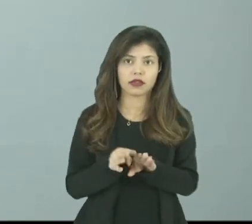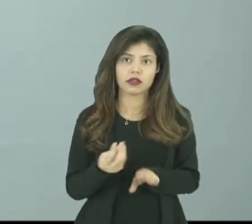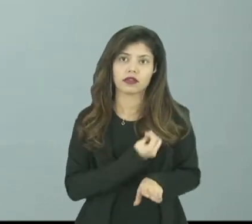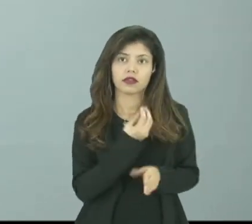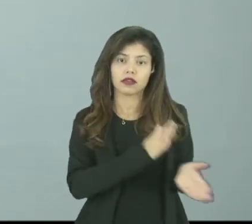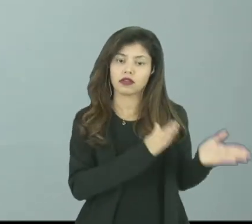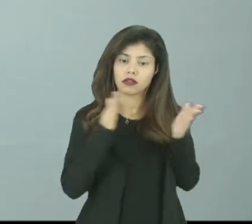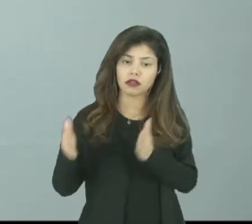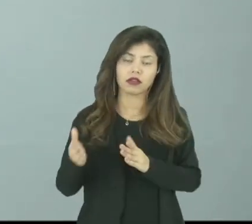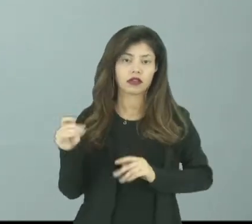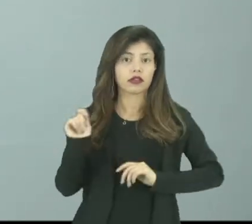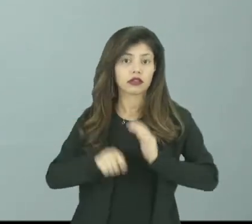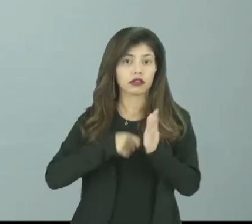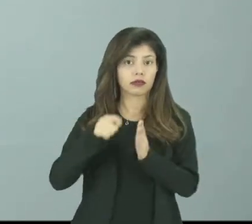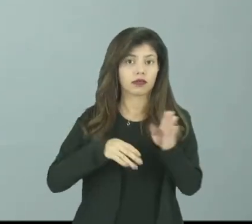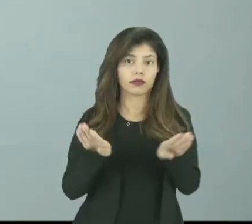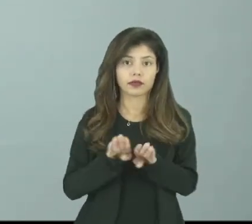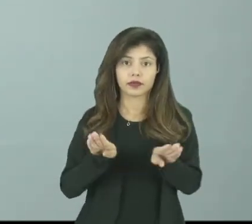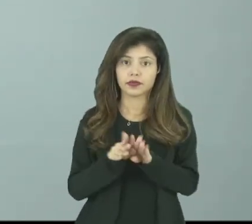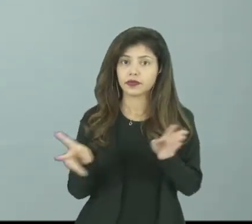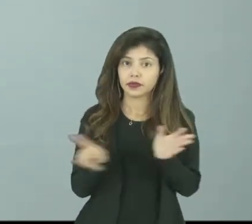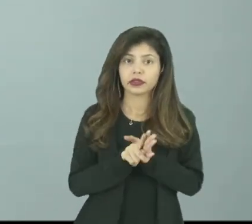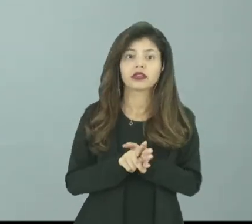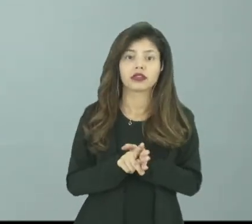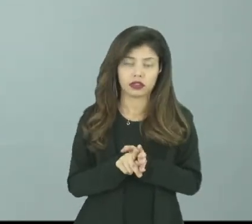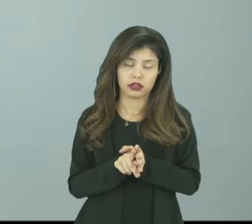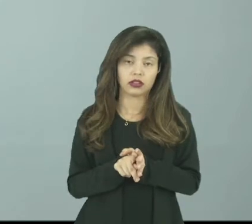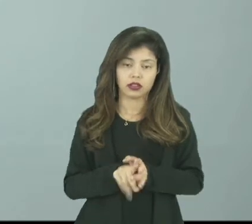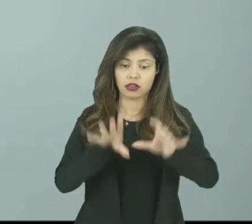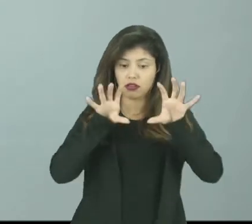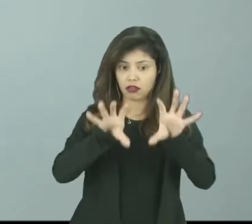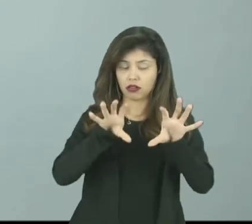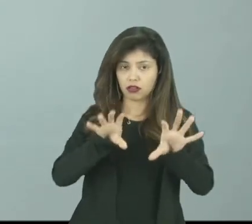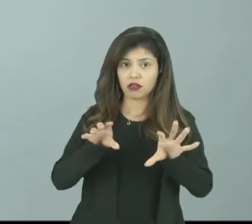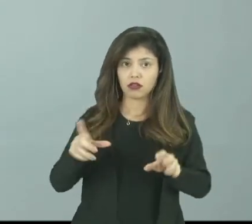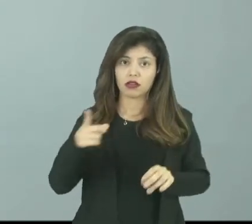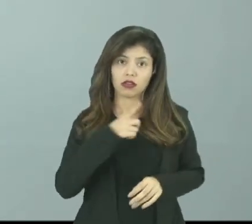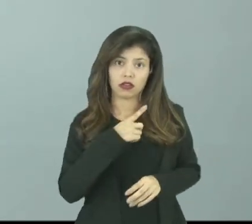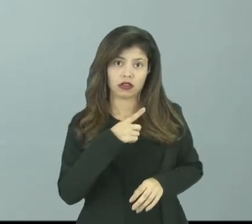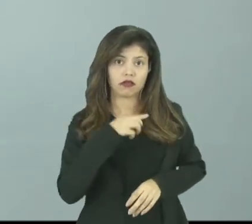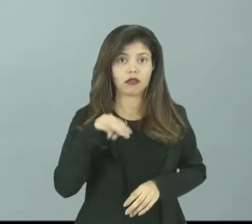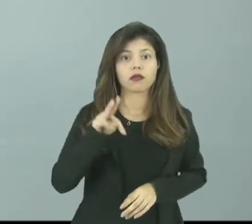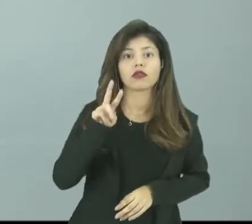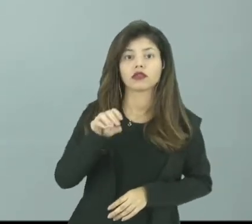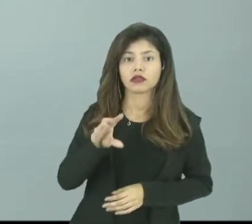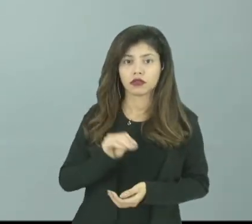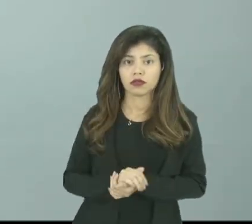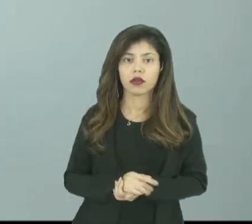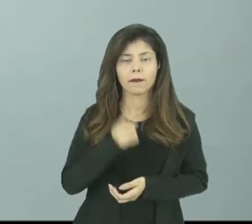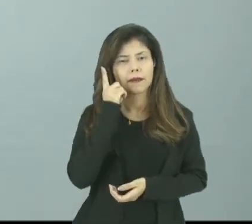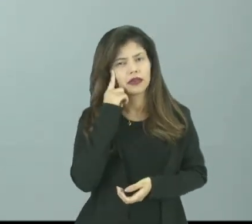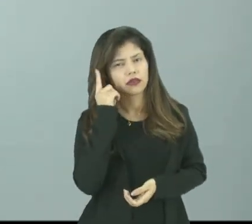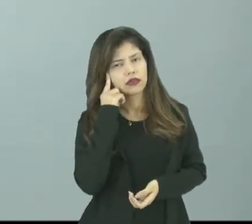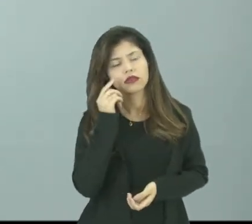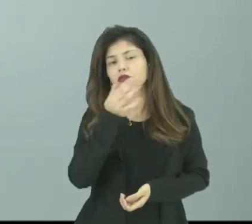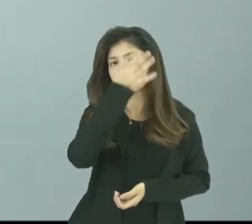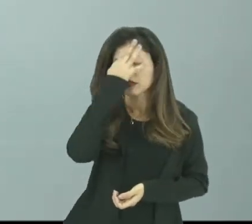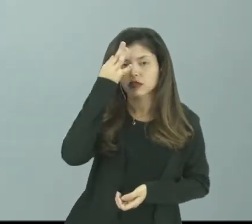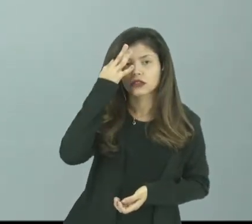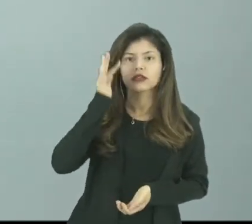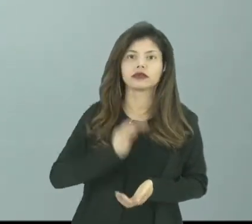na maquinofatura. E isso foi motivo para alguns pensadores filósofos,